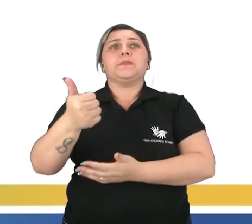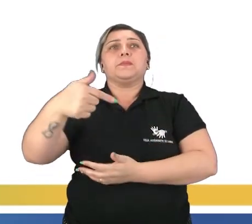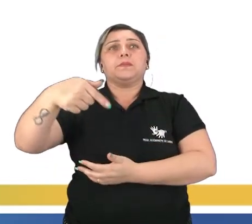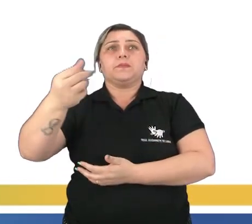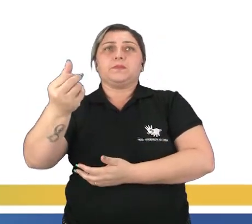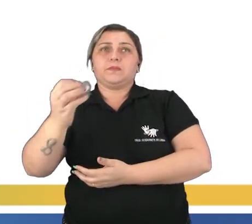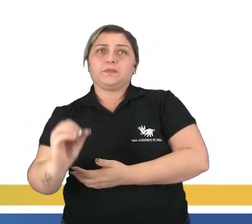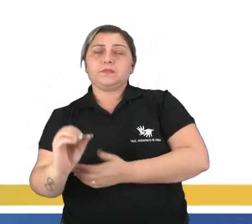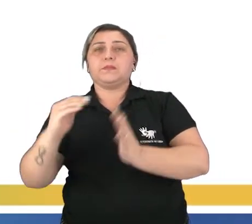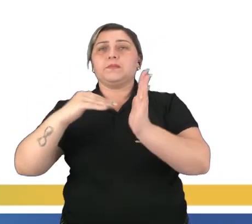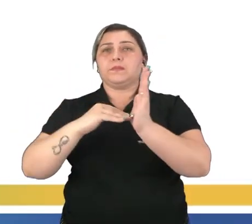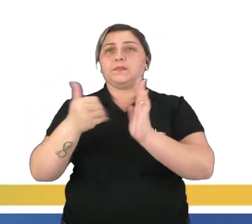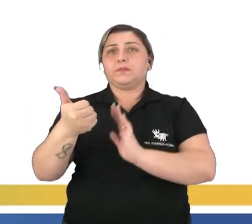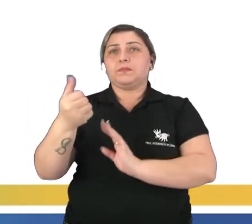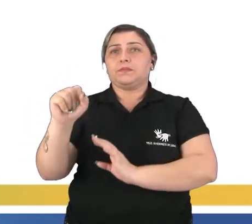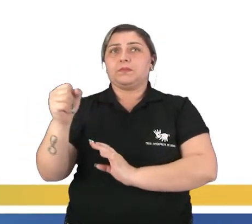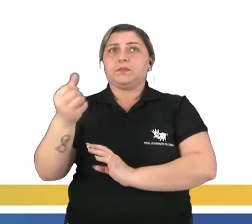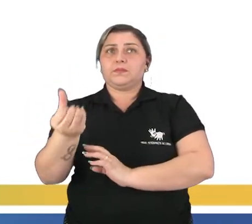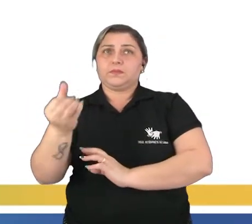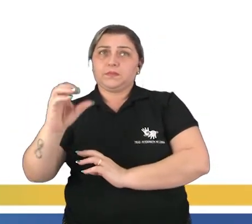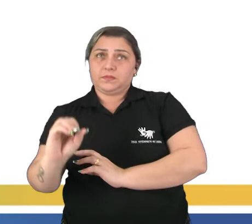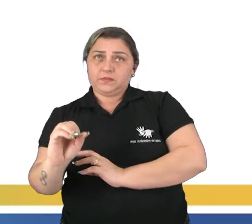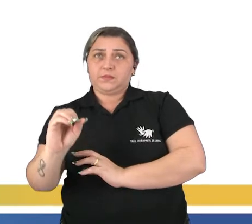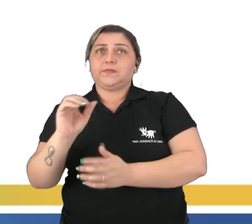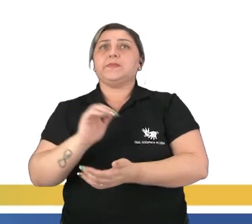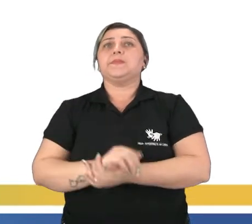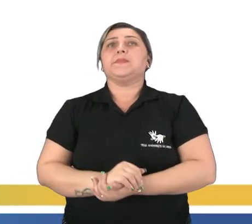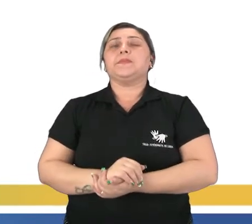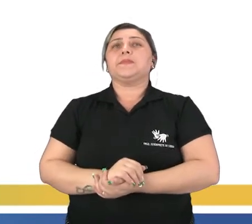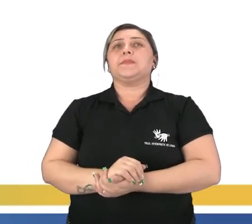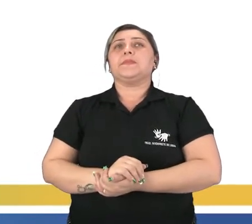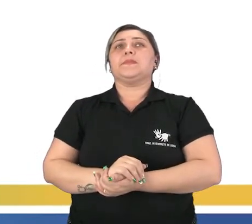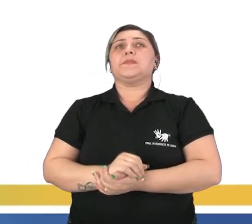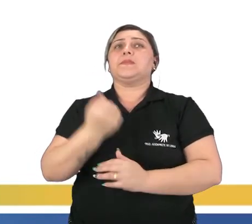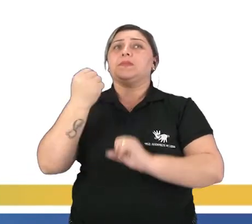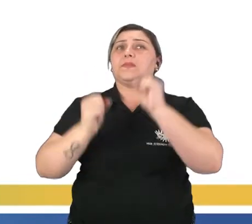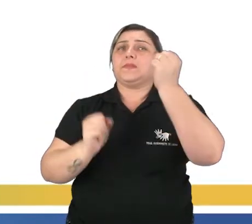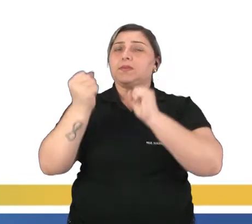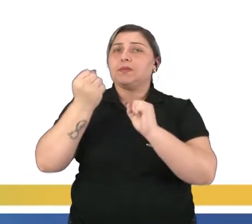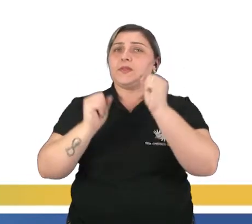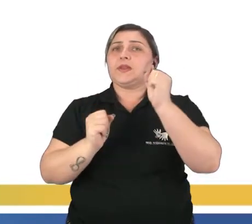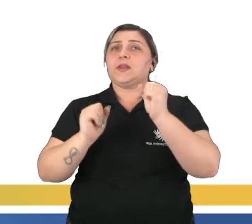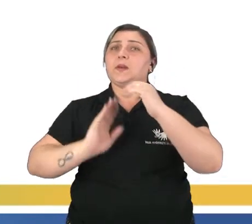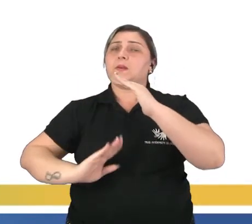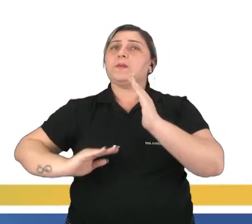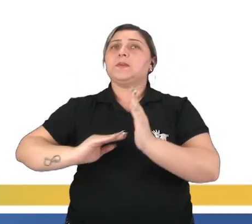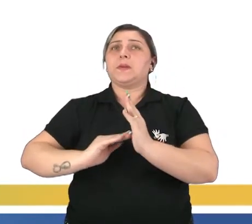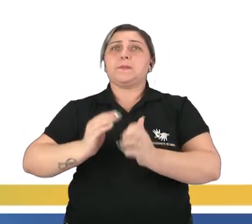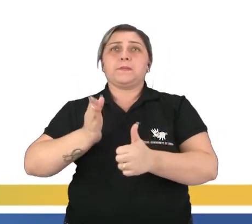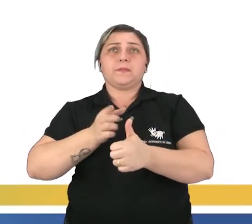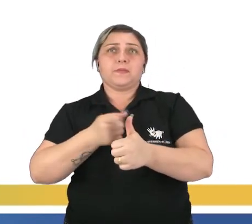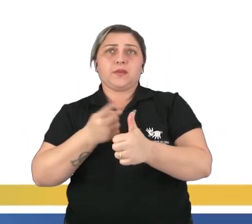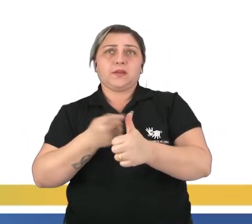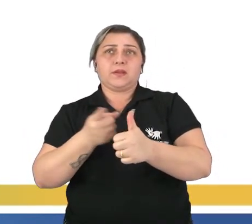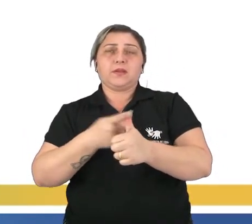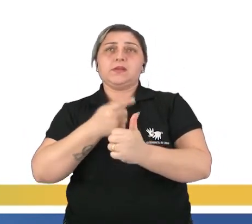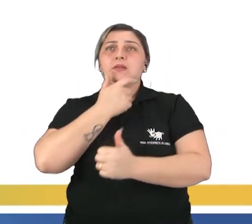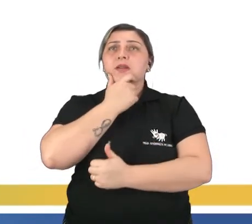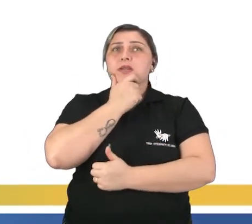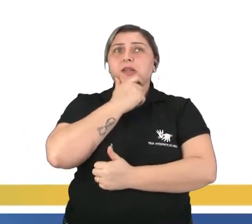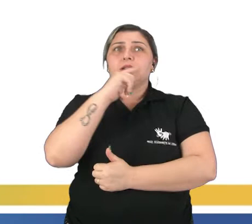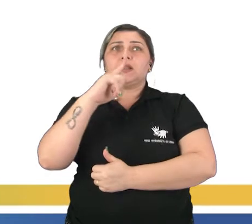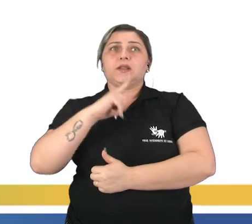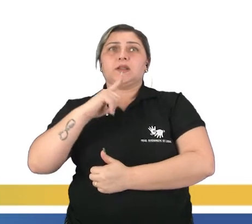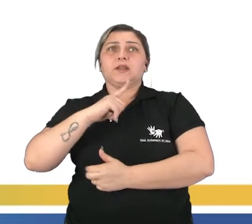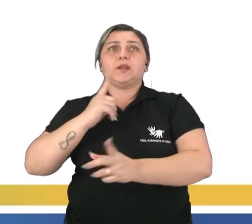entre 1760 a 1860, e a Revolução Industrial ficou limitada primeiramente à Inglaterra. Houve